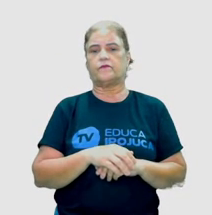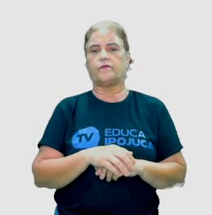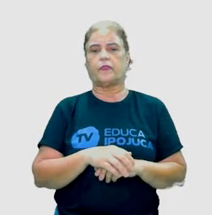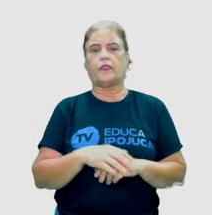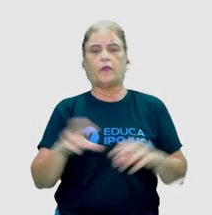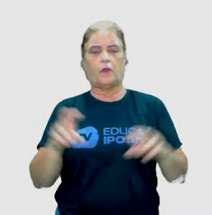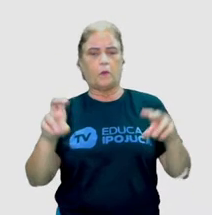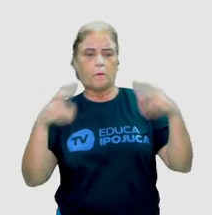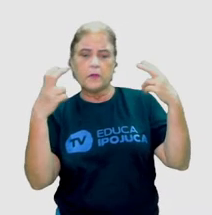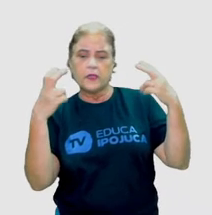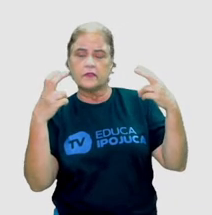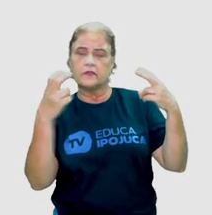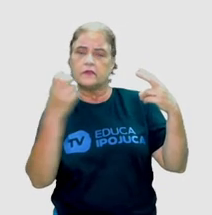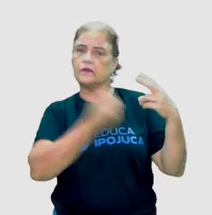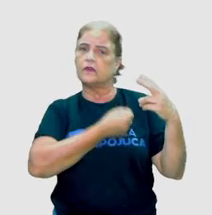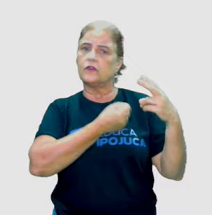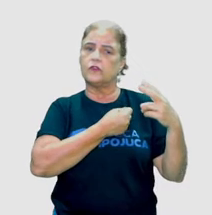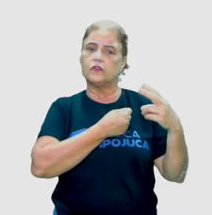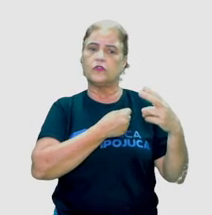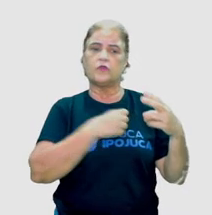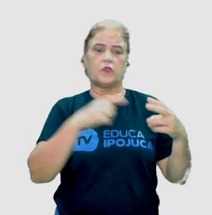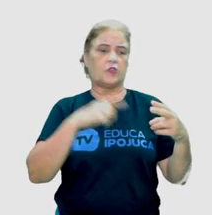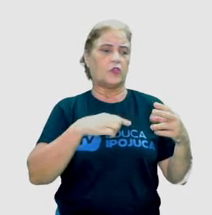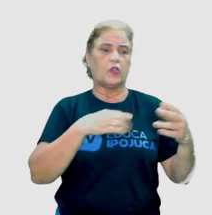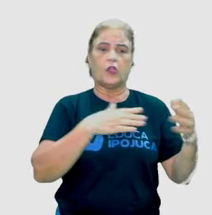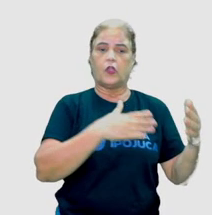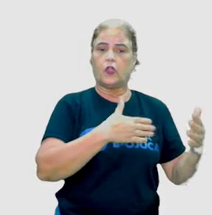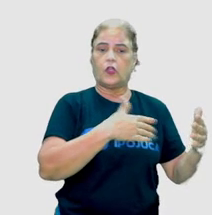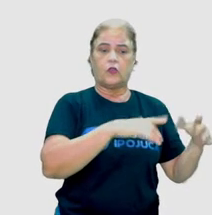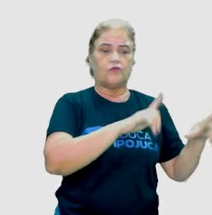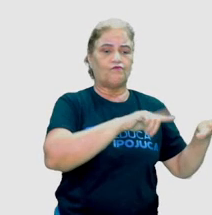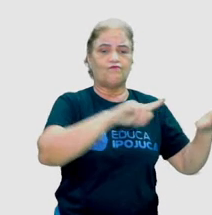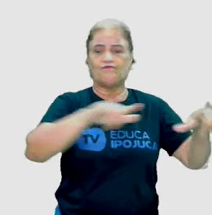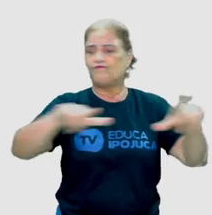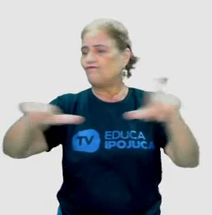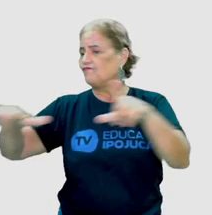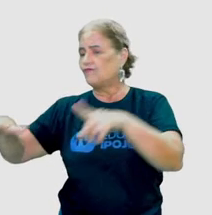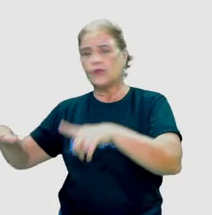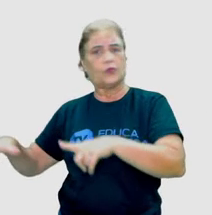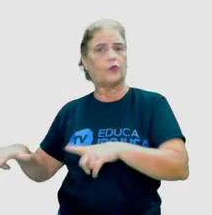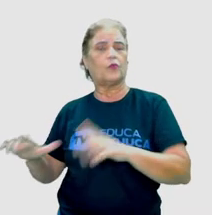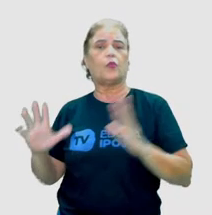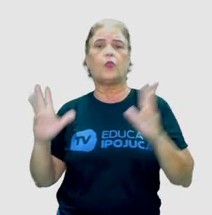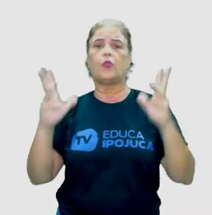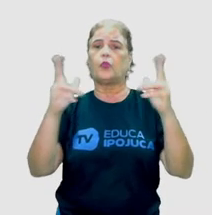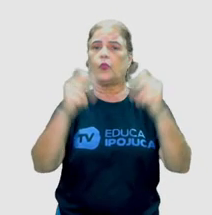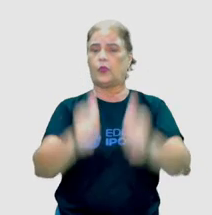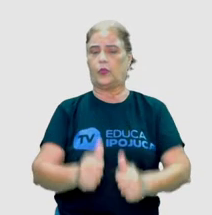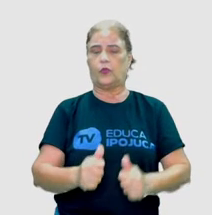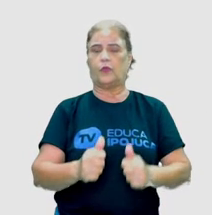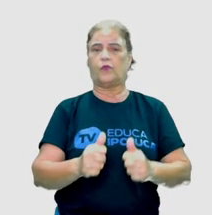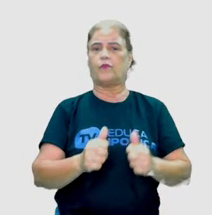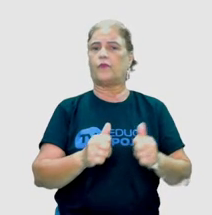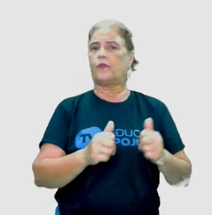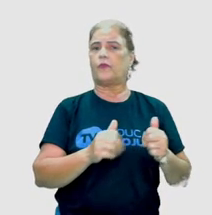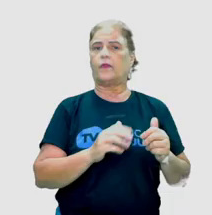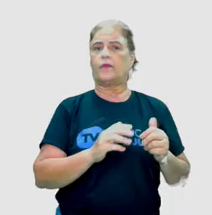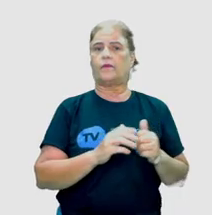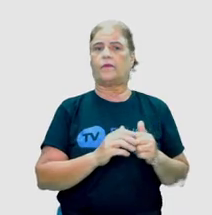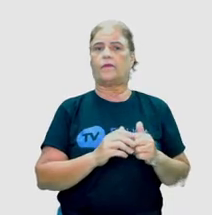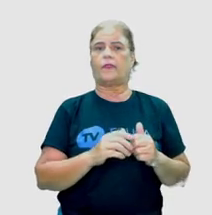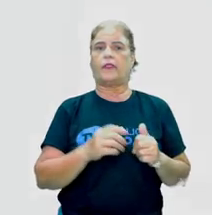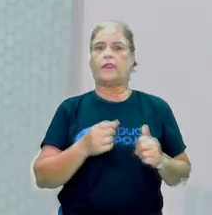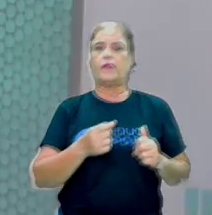Podemos perceber que os números estão por todas as partes, por todos os locais.